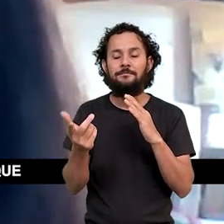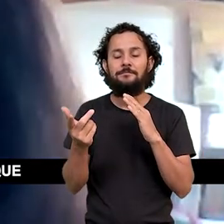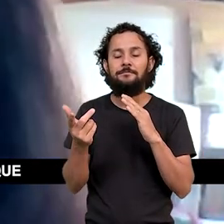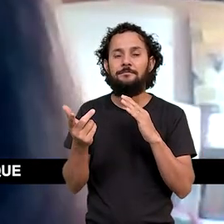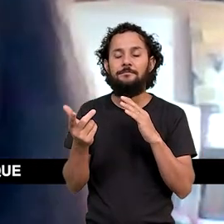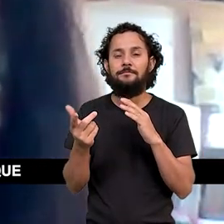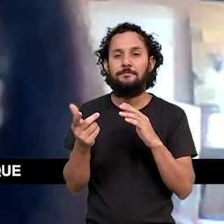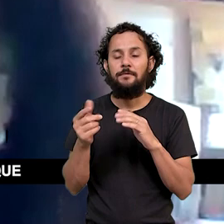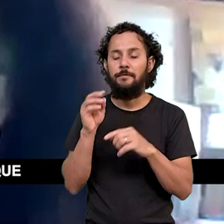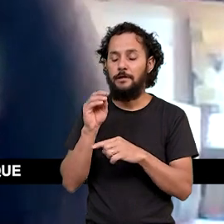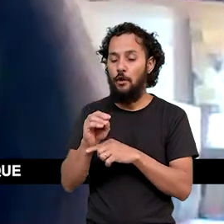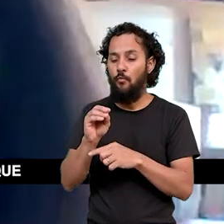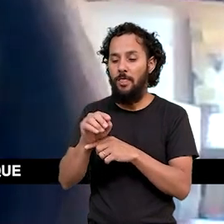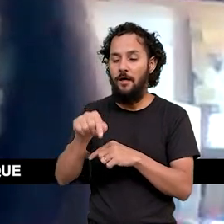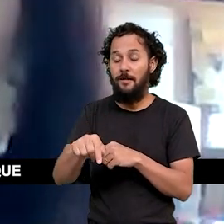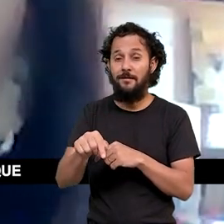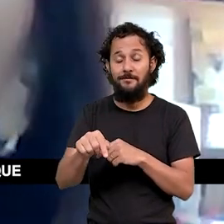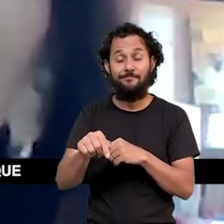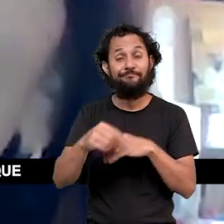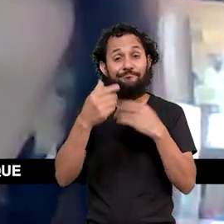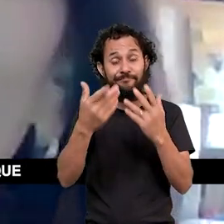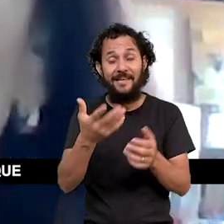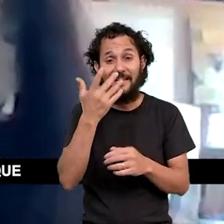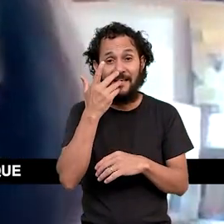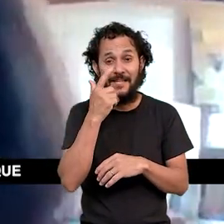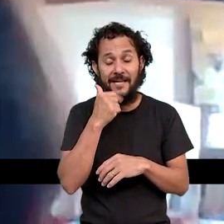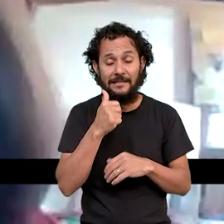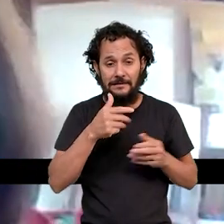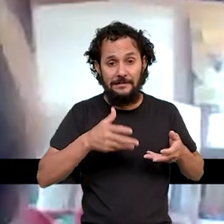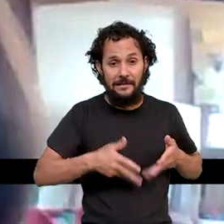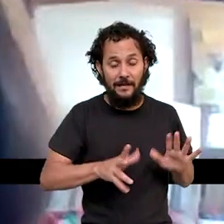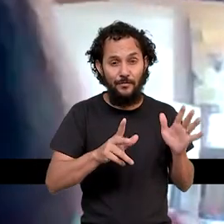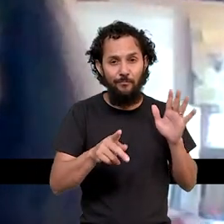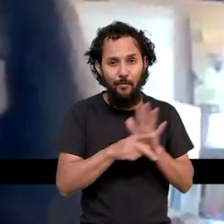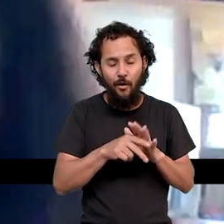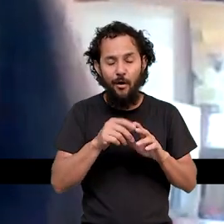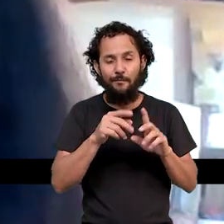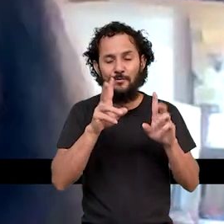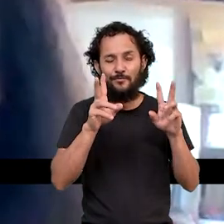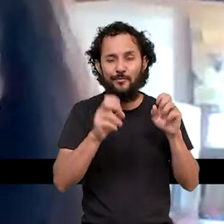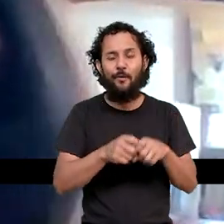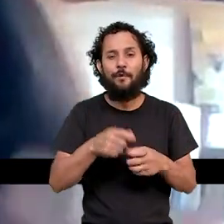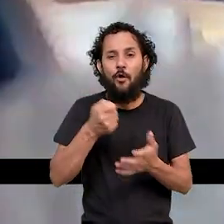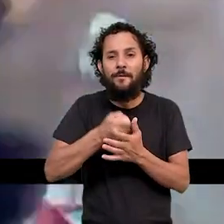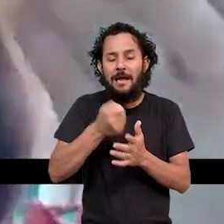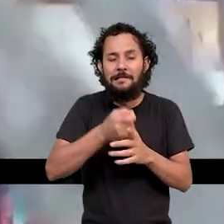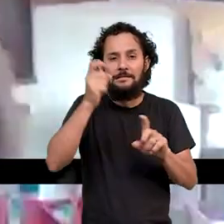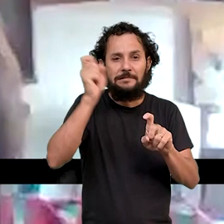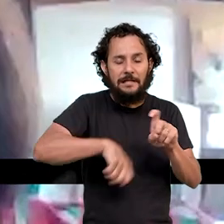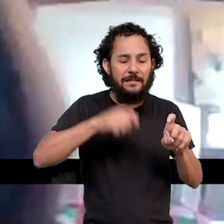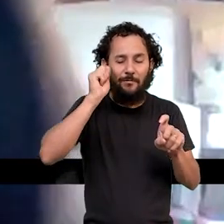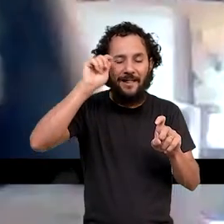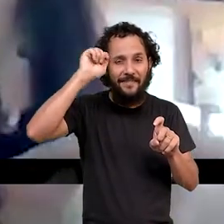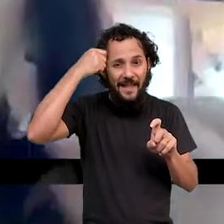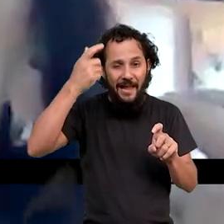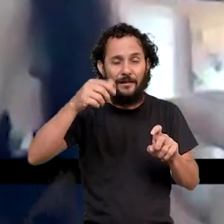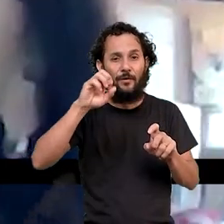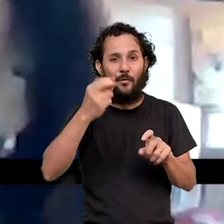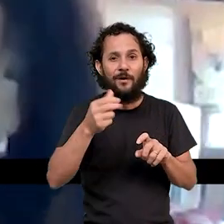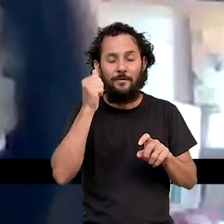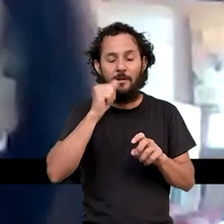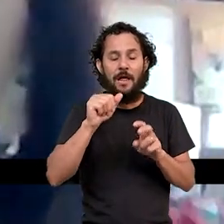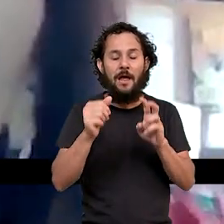ser cuidadas. Então, essas crianças que nasceram da exploração sexual da mulher negra, da